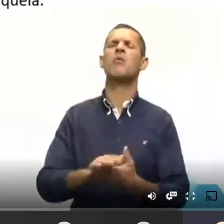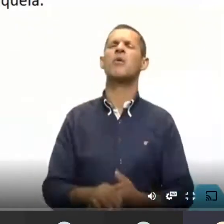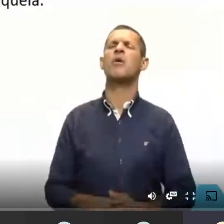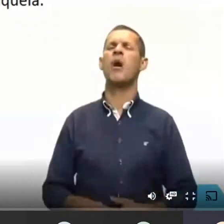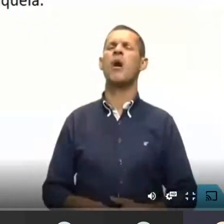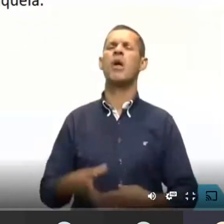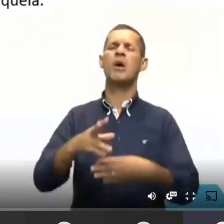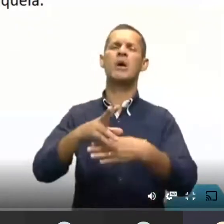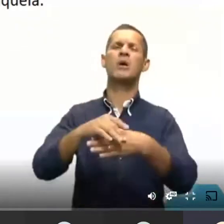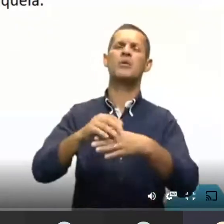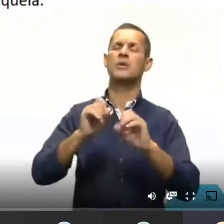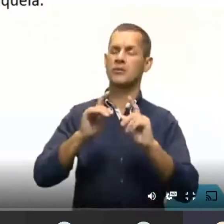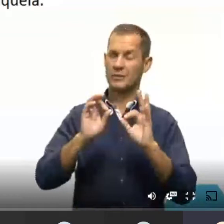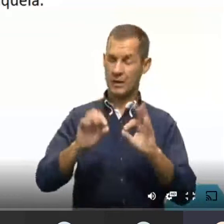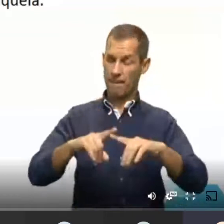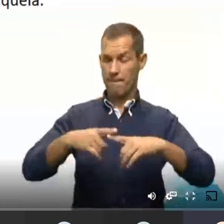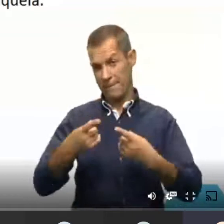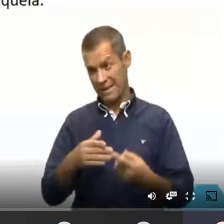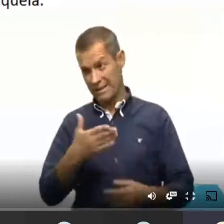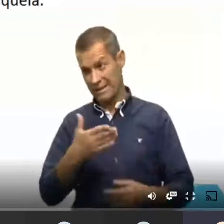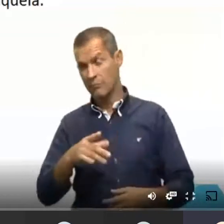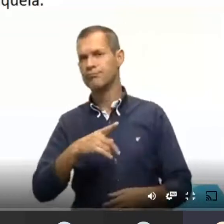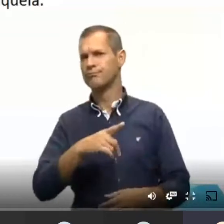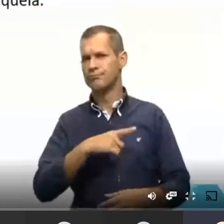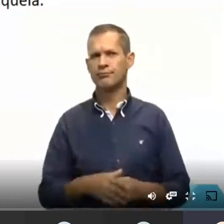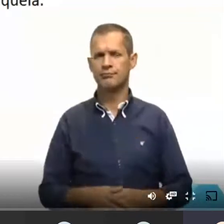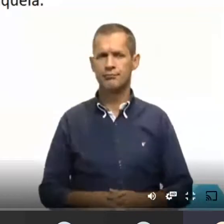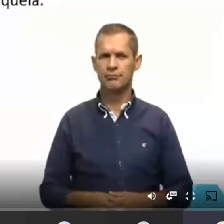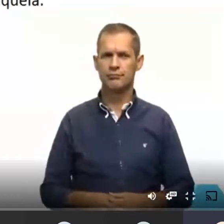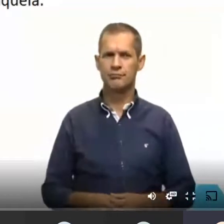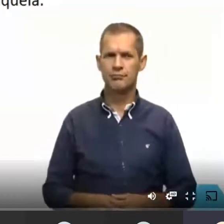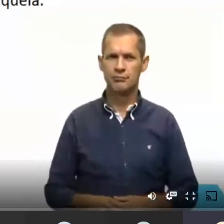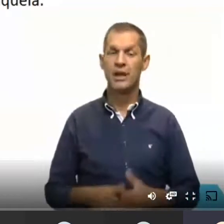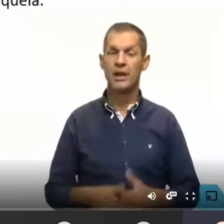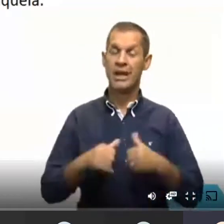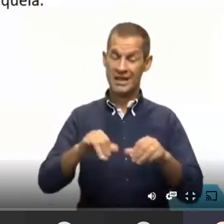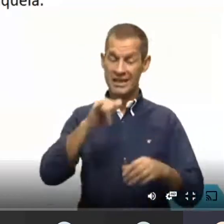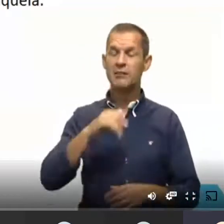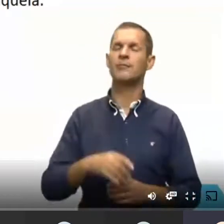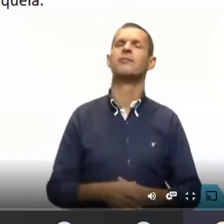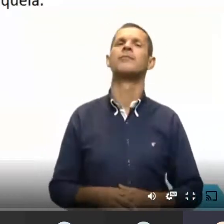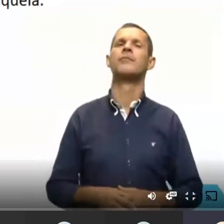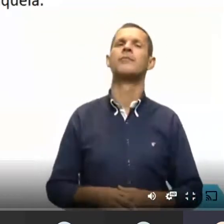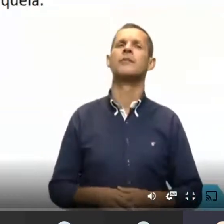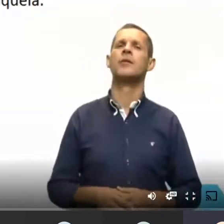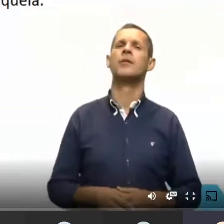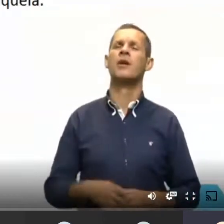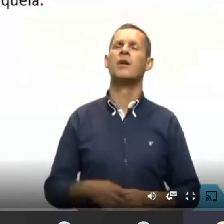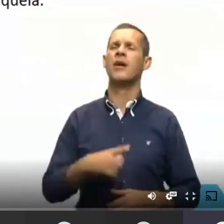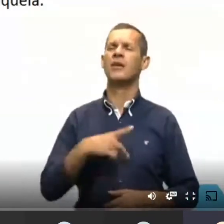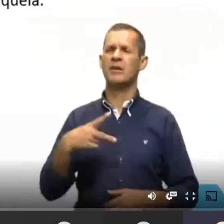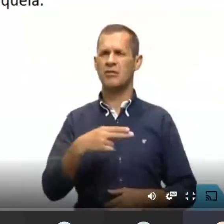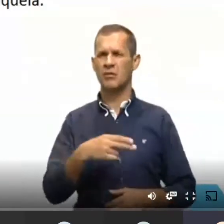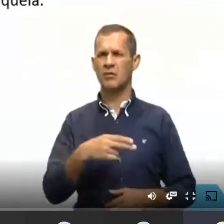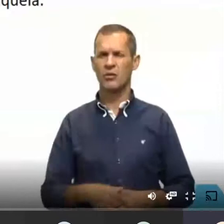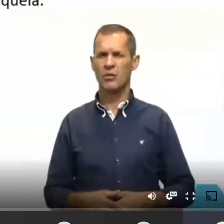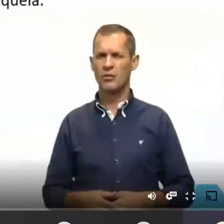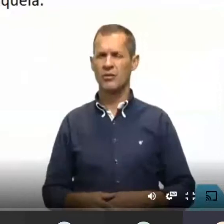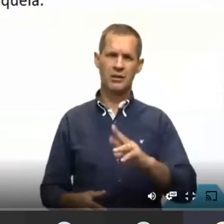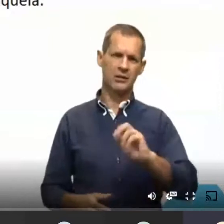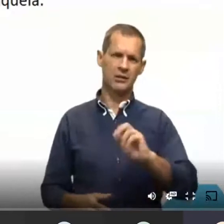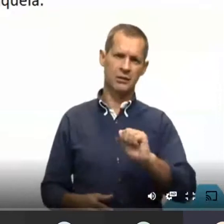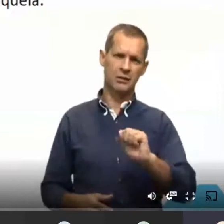nenhuma enfermidade, certo? Então temos lá, nesse caso aqui, houve um corte histológico